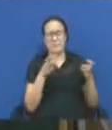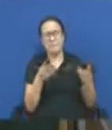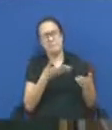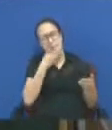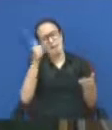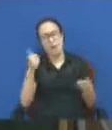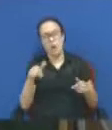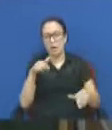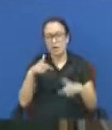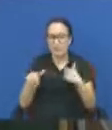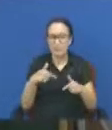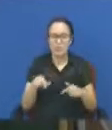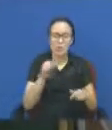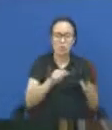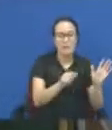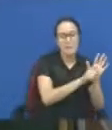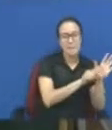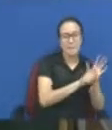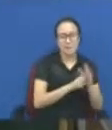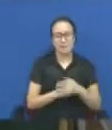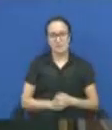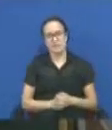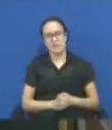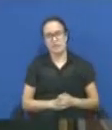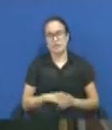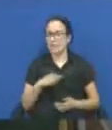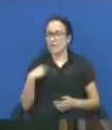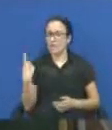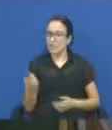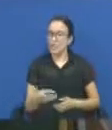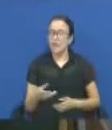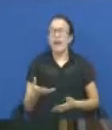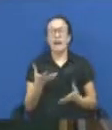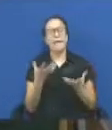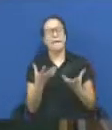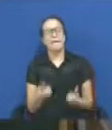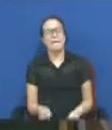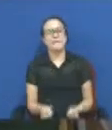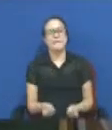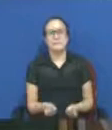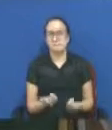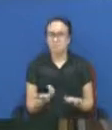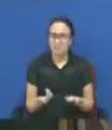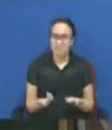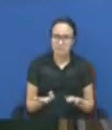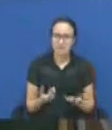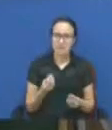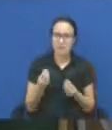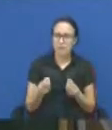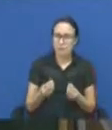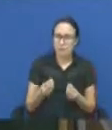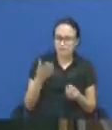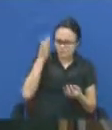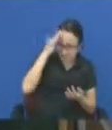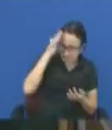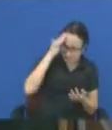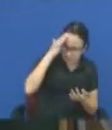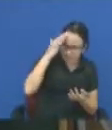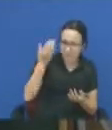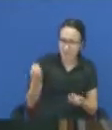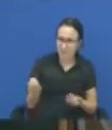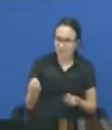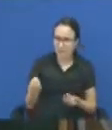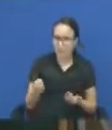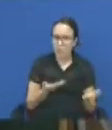é imposta e nós aceitamos de forma muito pacífica esse senso comum. Como se só houvesse duas alternativas para o